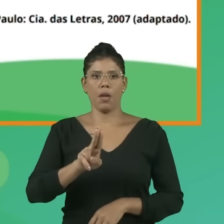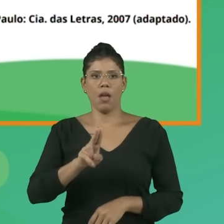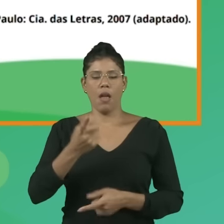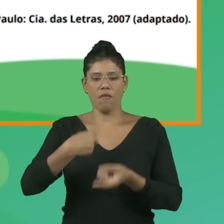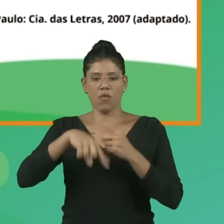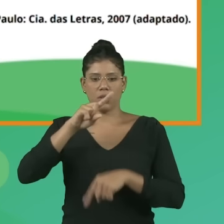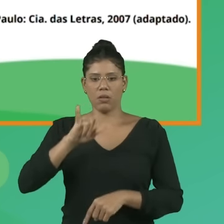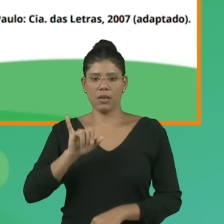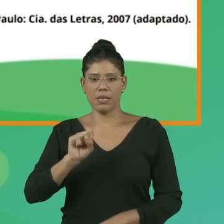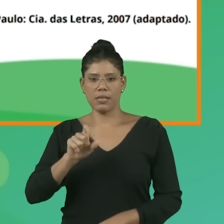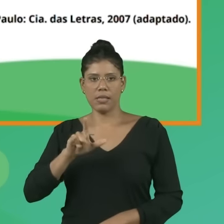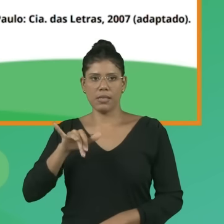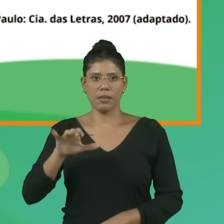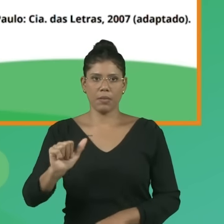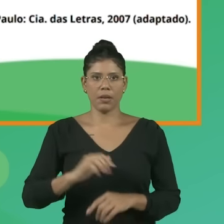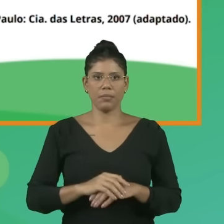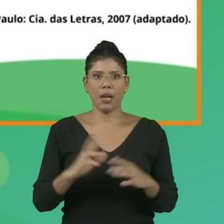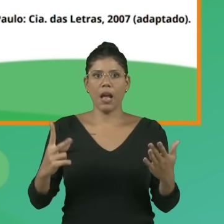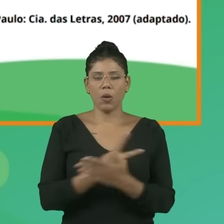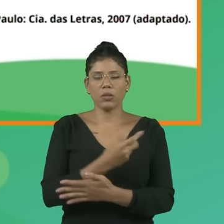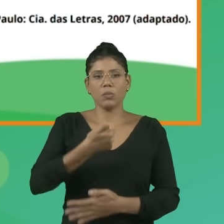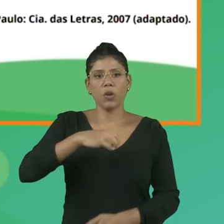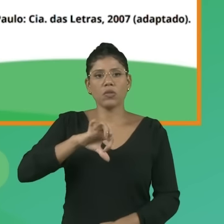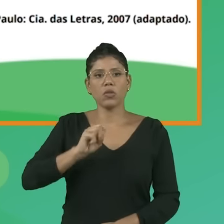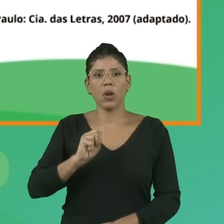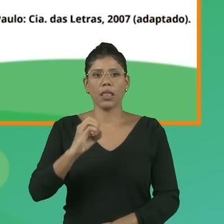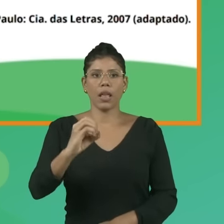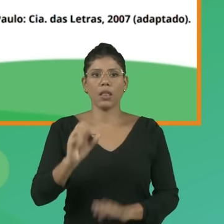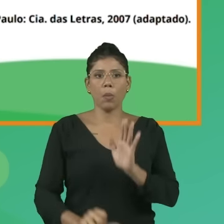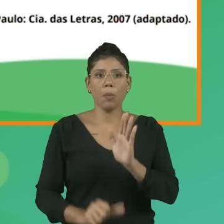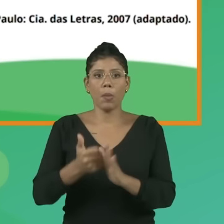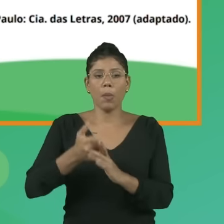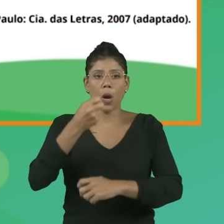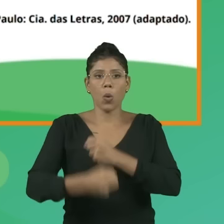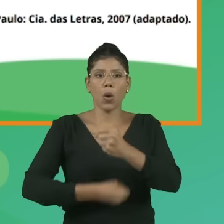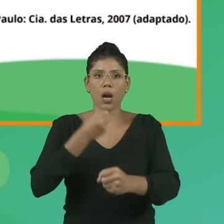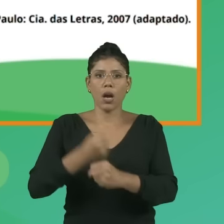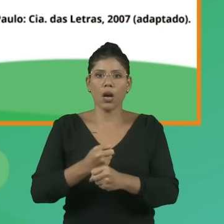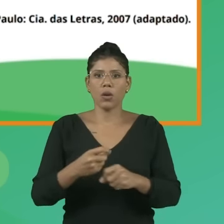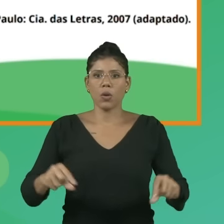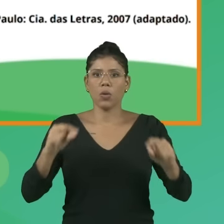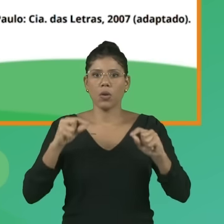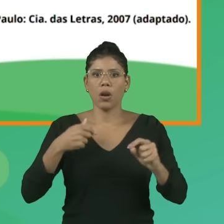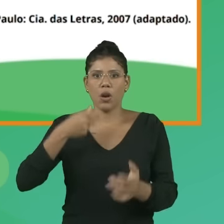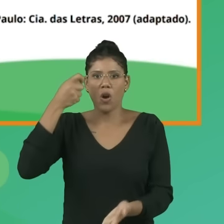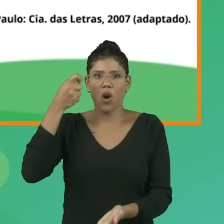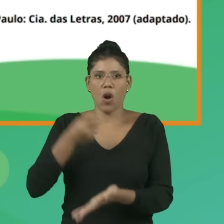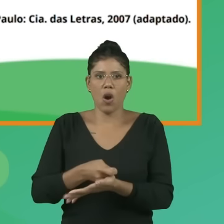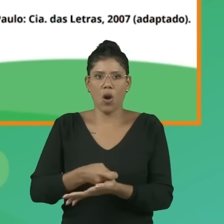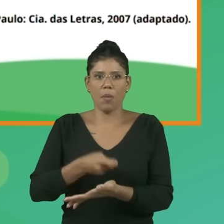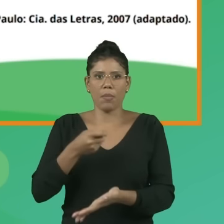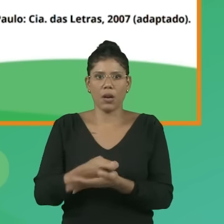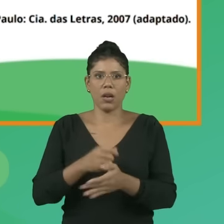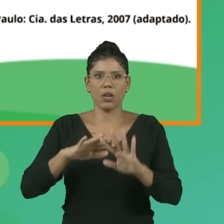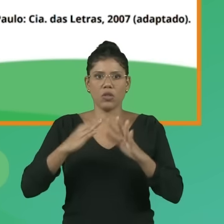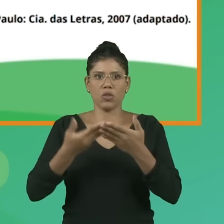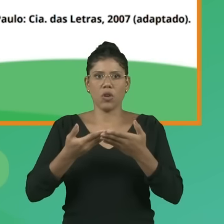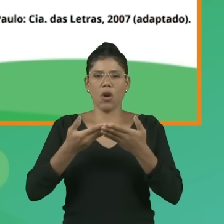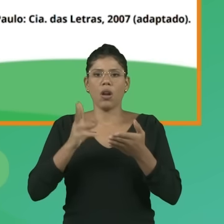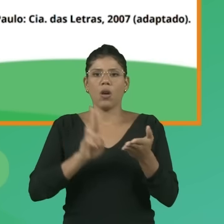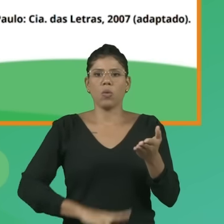Então, veio 1980, o primeiro ano em que o véu se tornou obrigatório nas escolas. E aí,